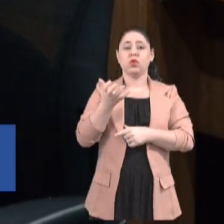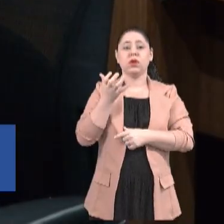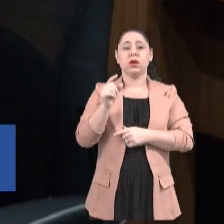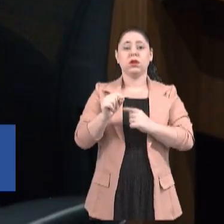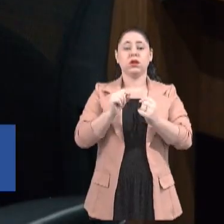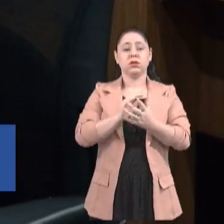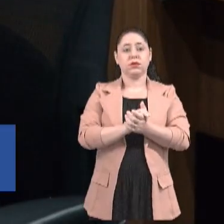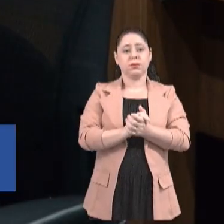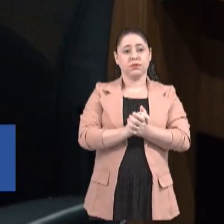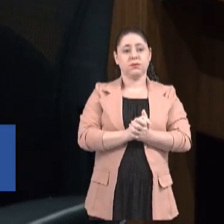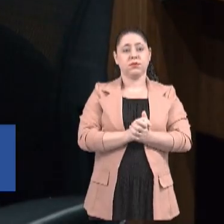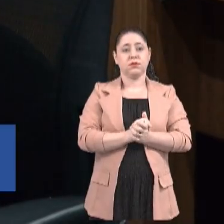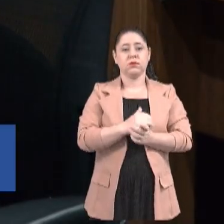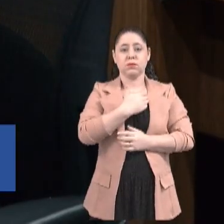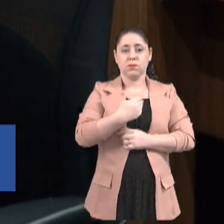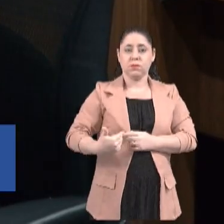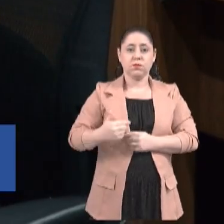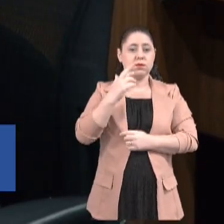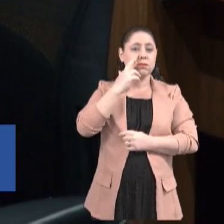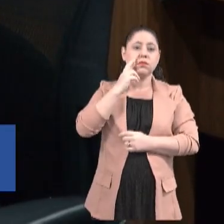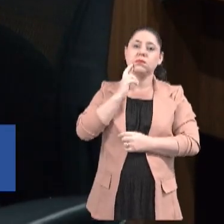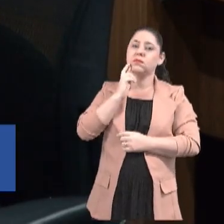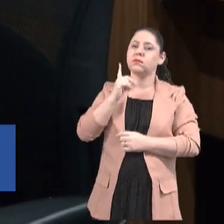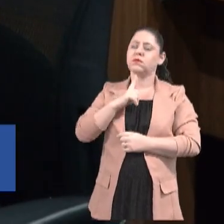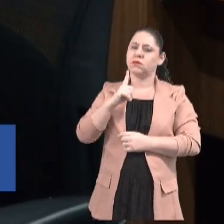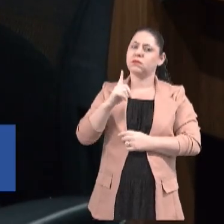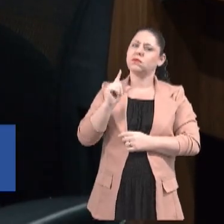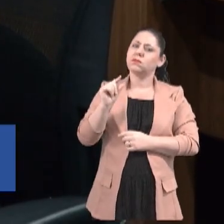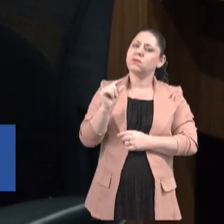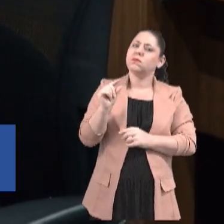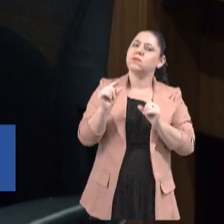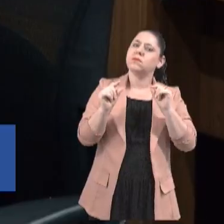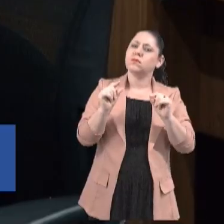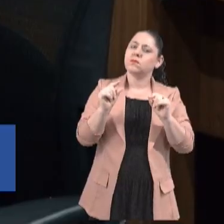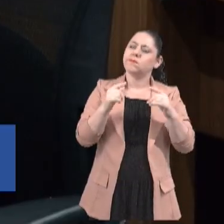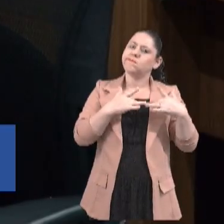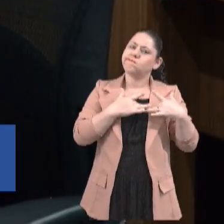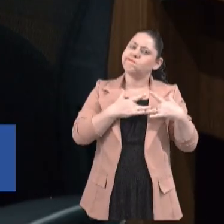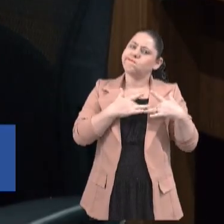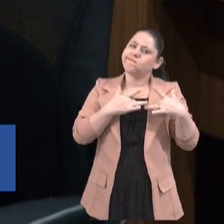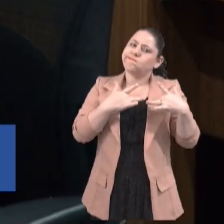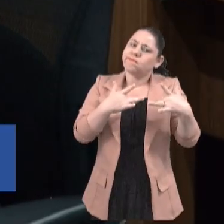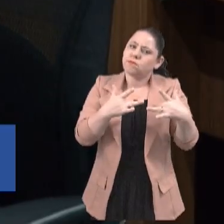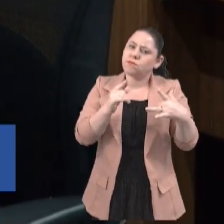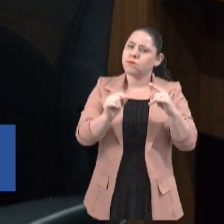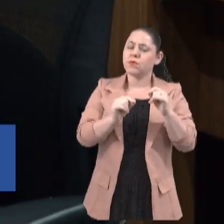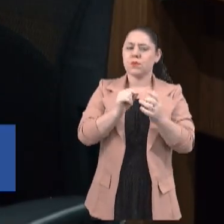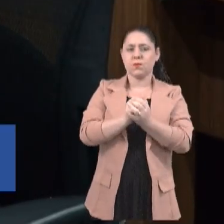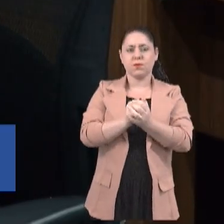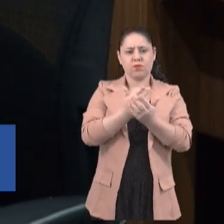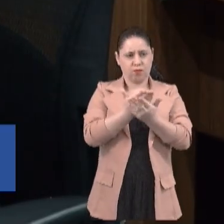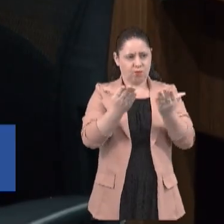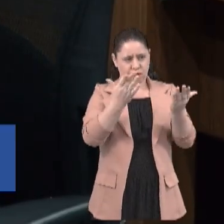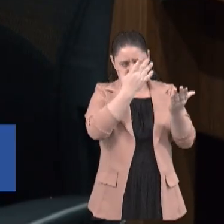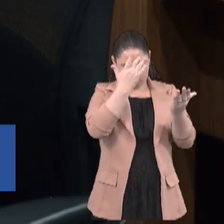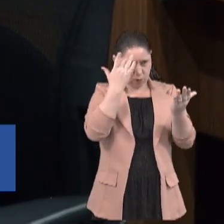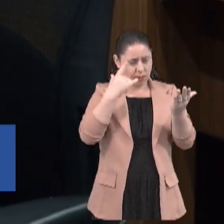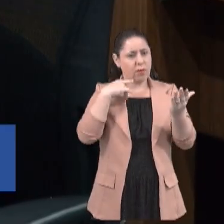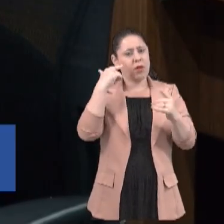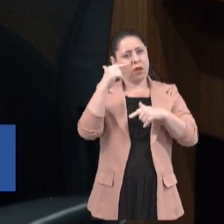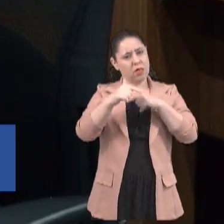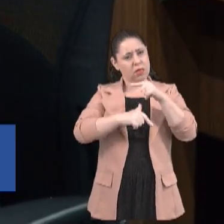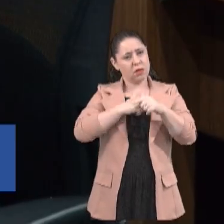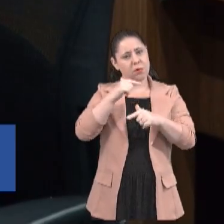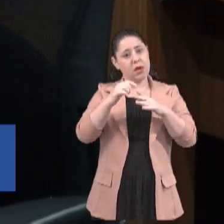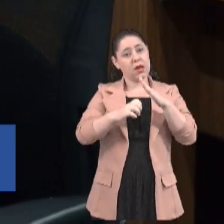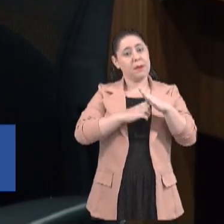o governador Riedel tivesse um pouquinho de complacência para as pessoas que trabalham